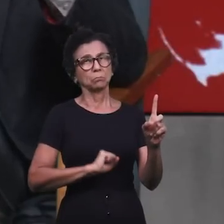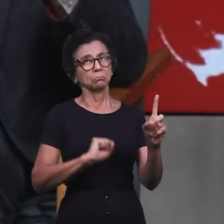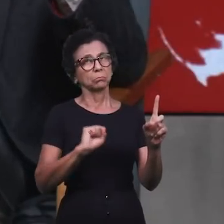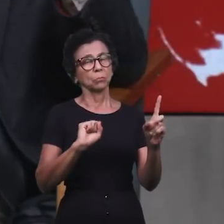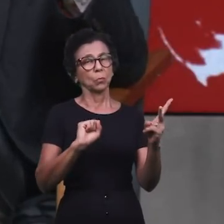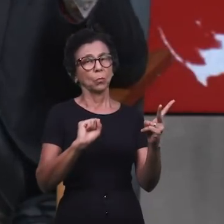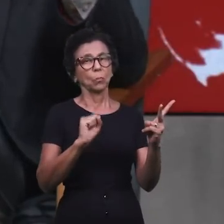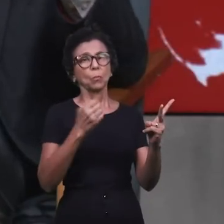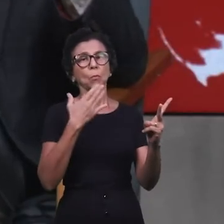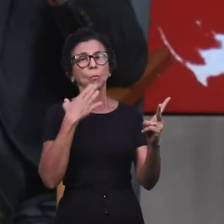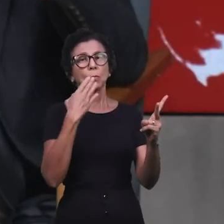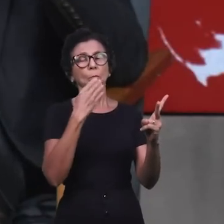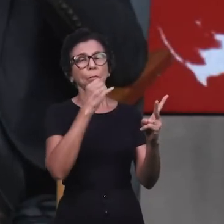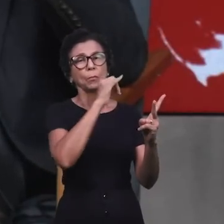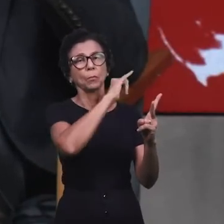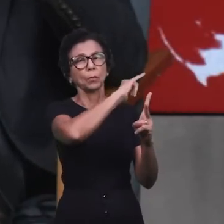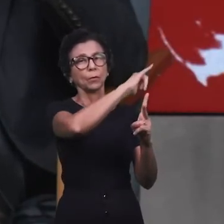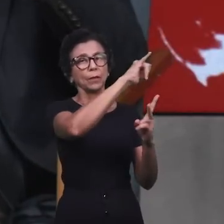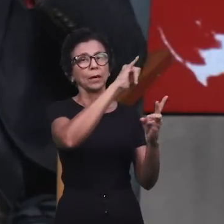profeta, o rei.